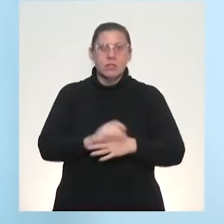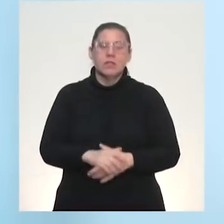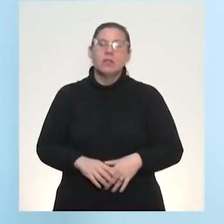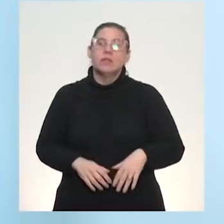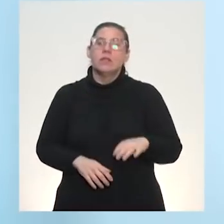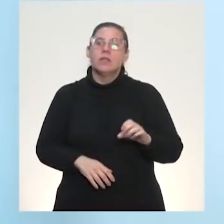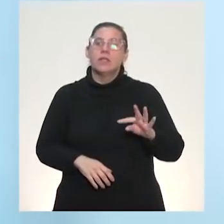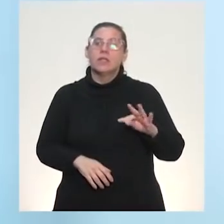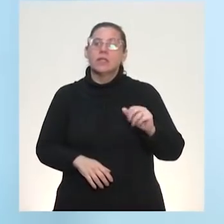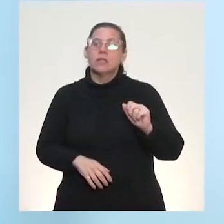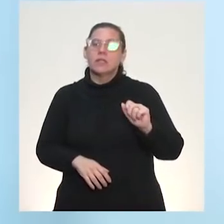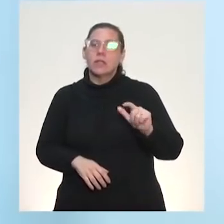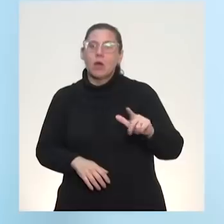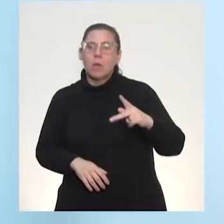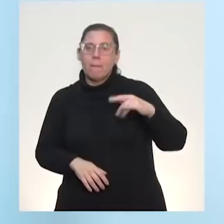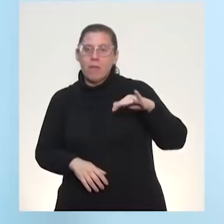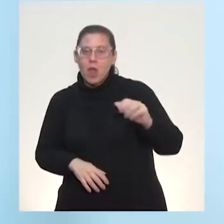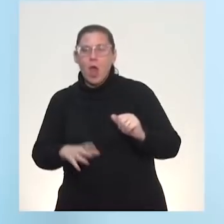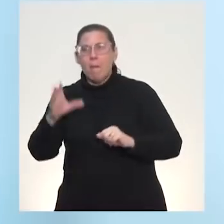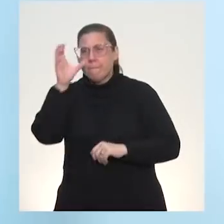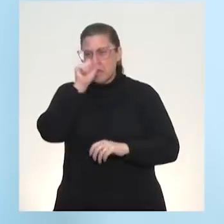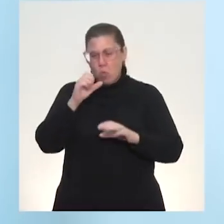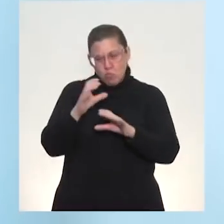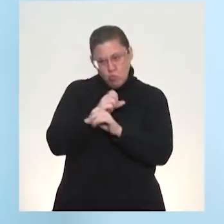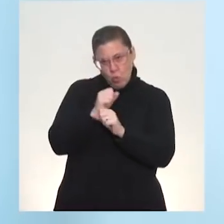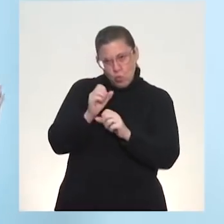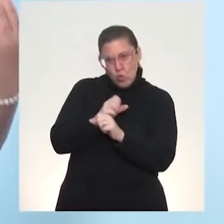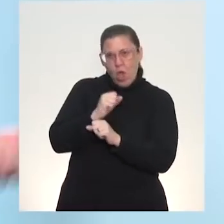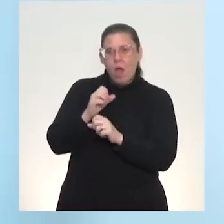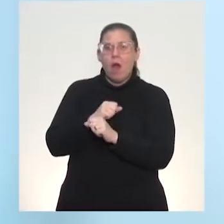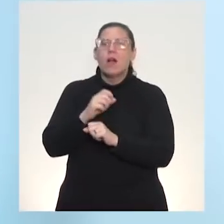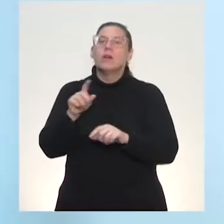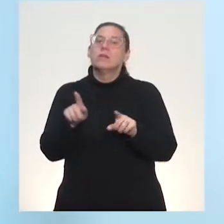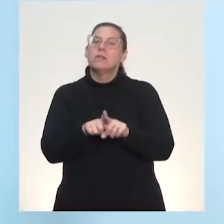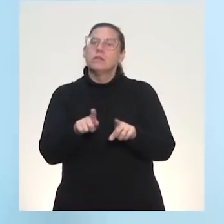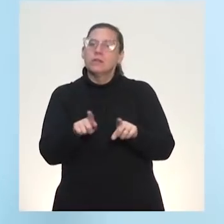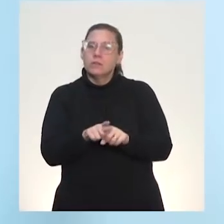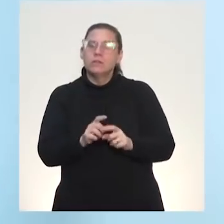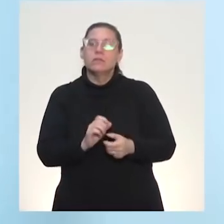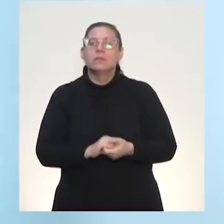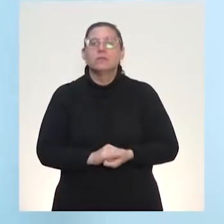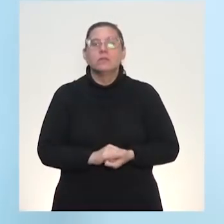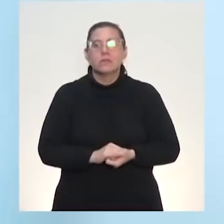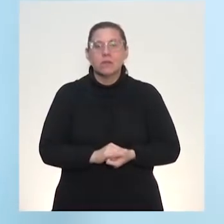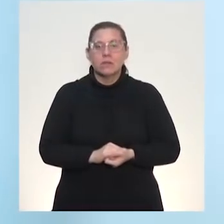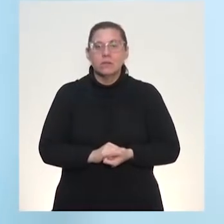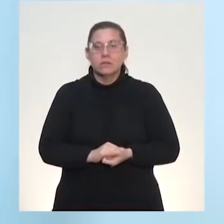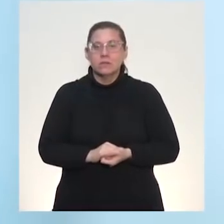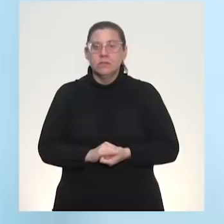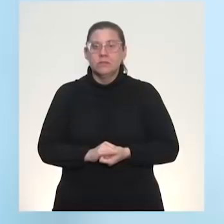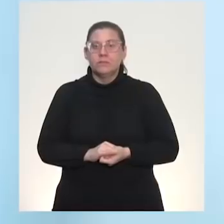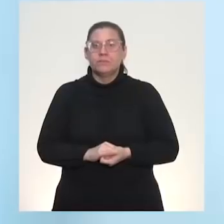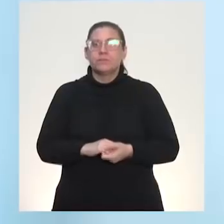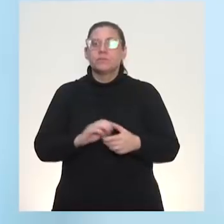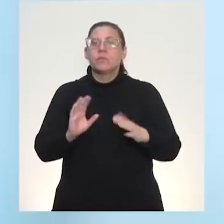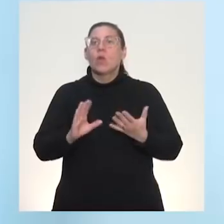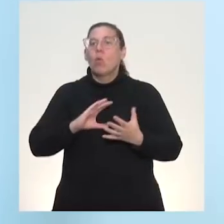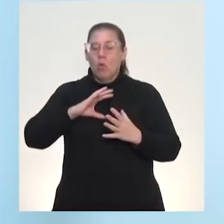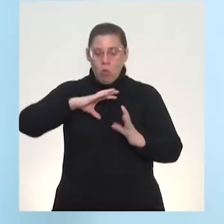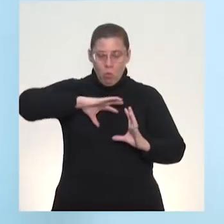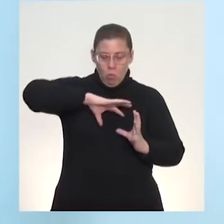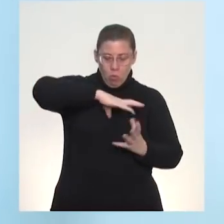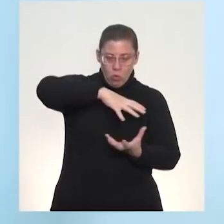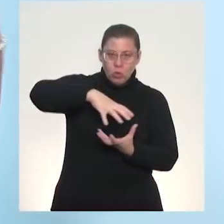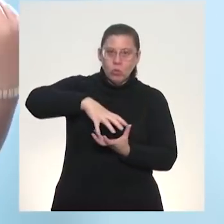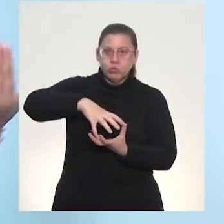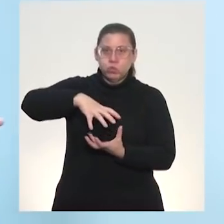lembra que a gente aprendeu a calcular a variação de energia. Cálculo em si da variação de energia. Efeito estufa e aquecimento